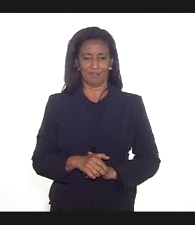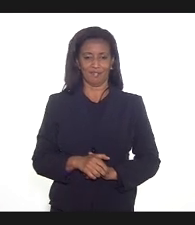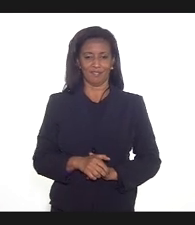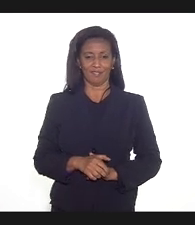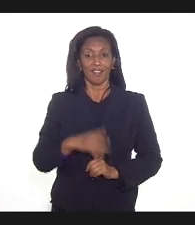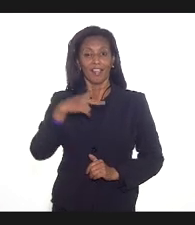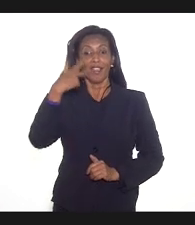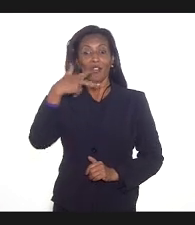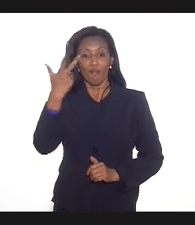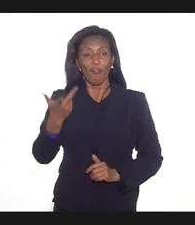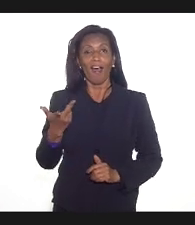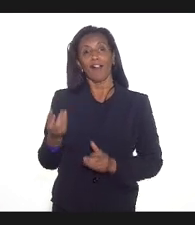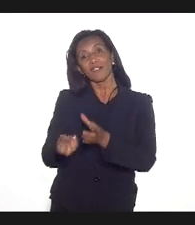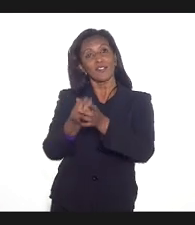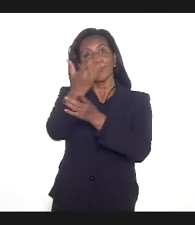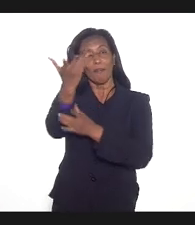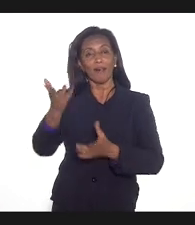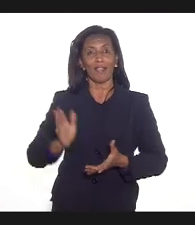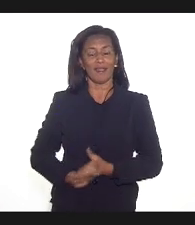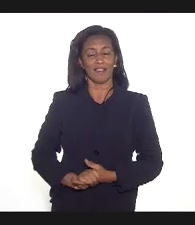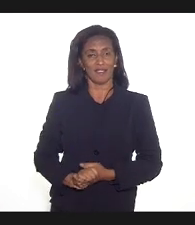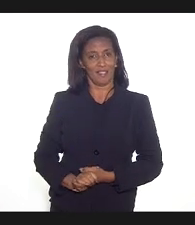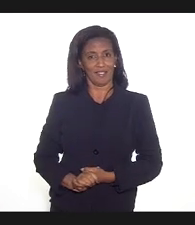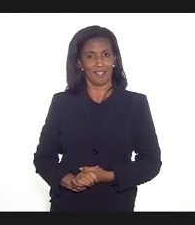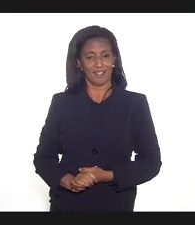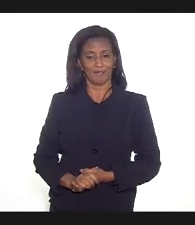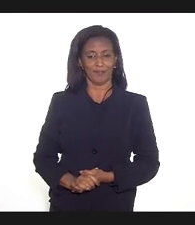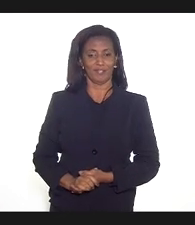e fala será você não aparece rapaz